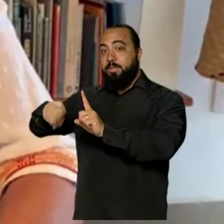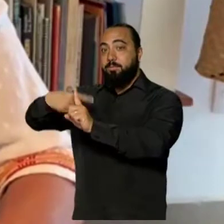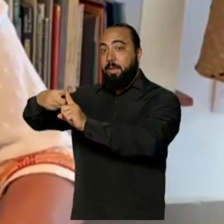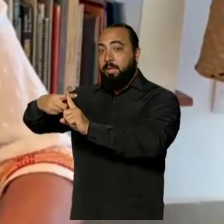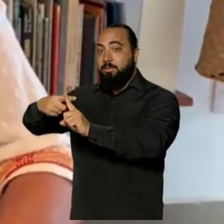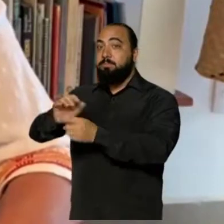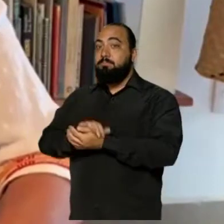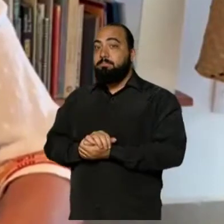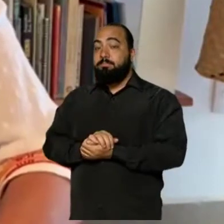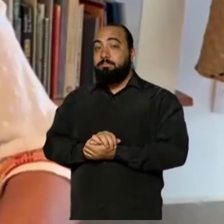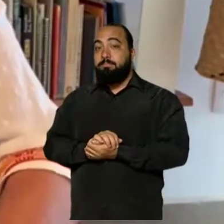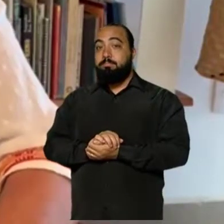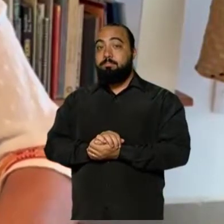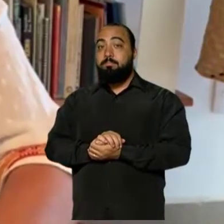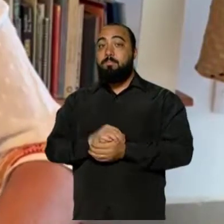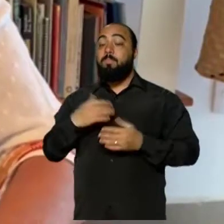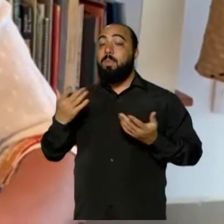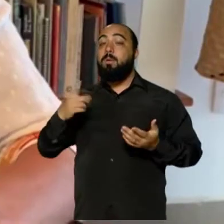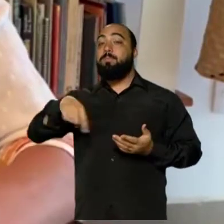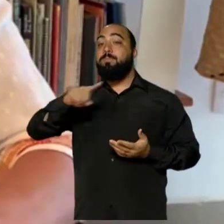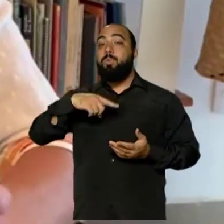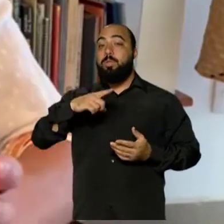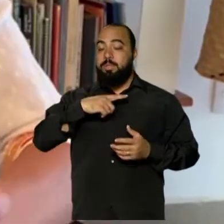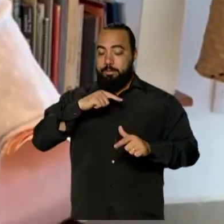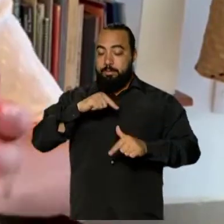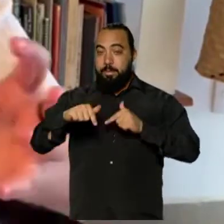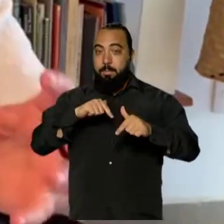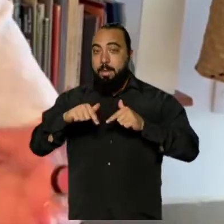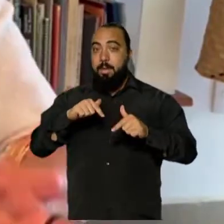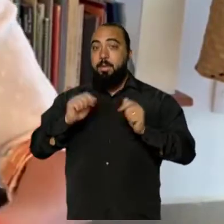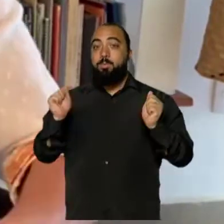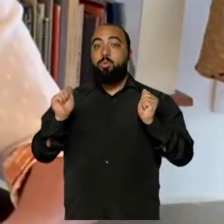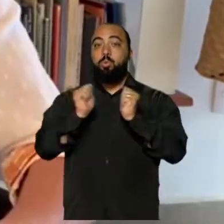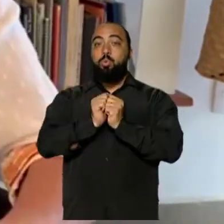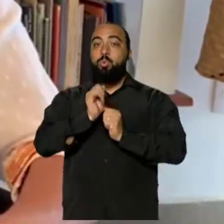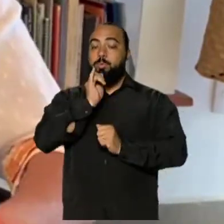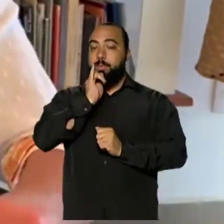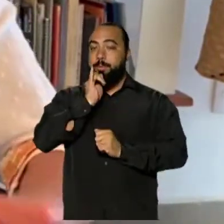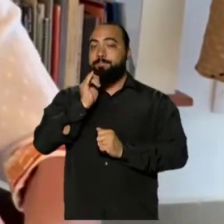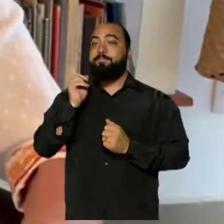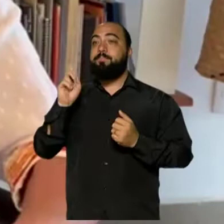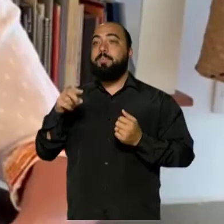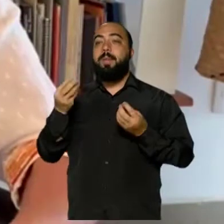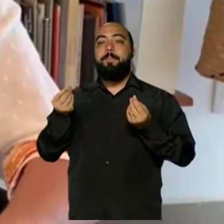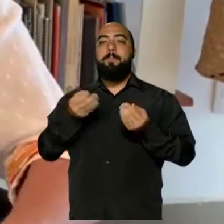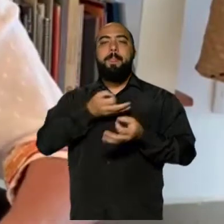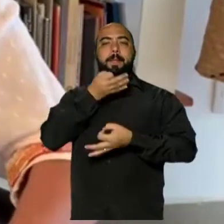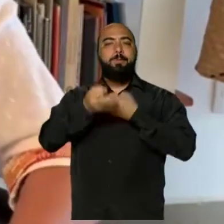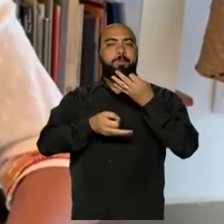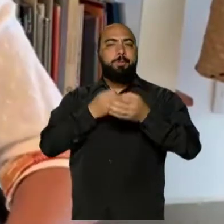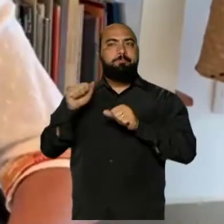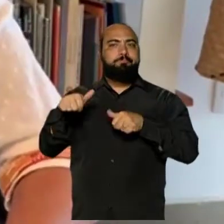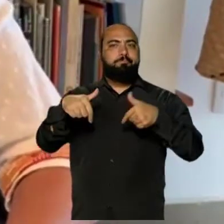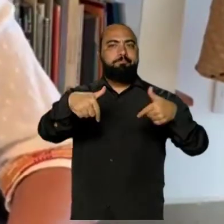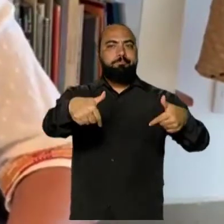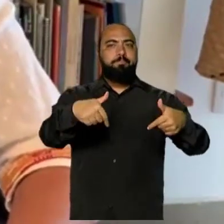E que nós trabalhamos com uma sugestão de atividade